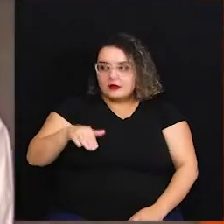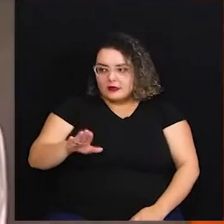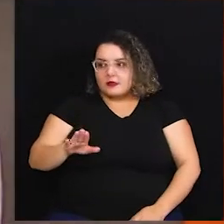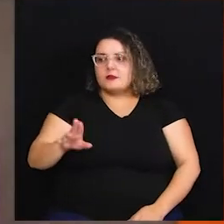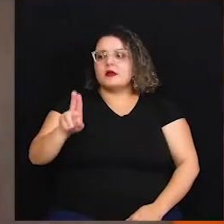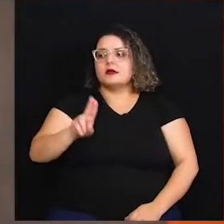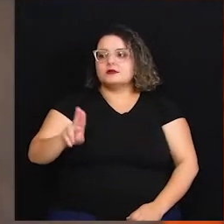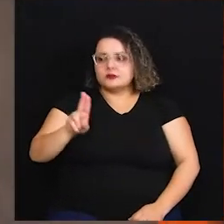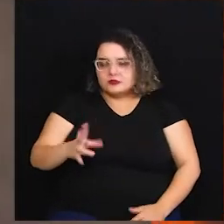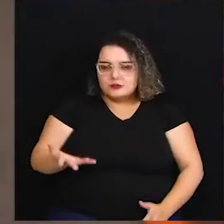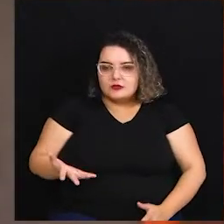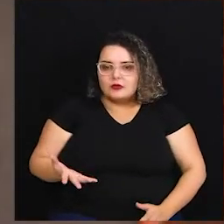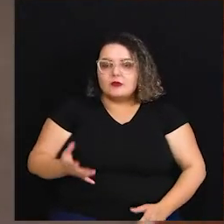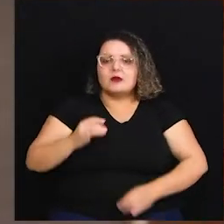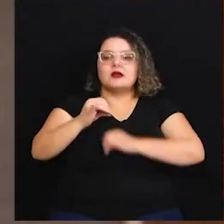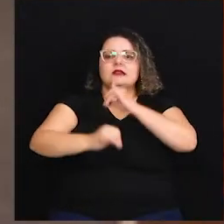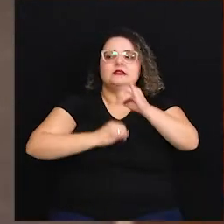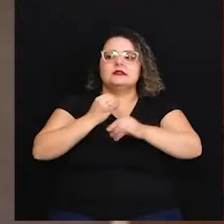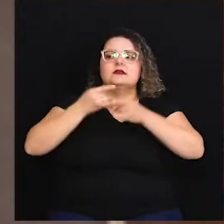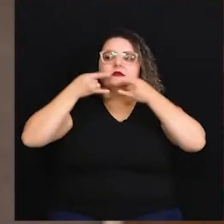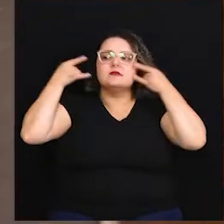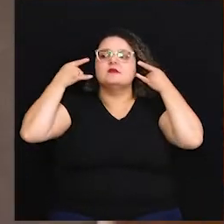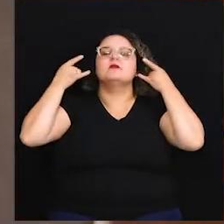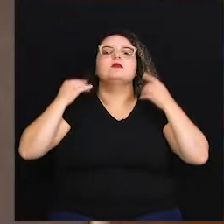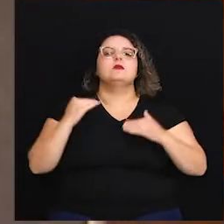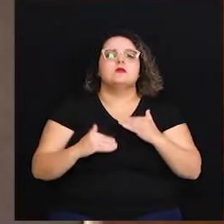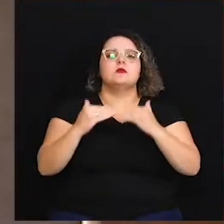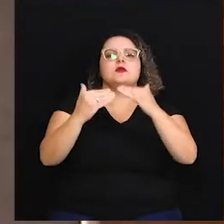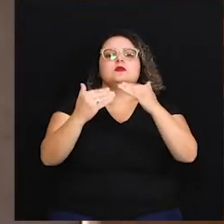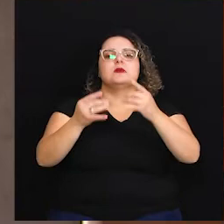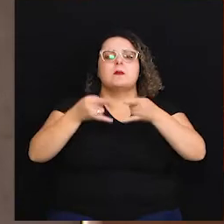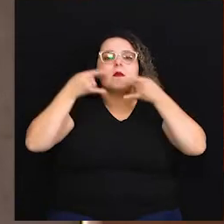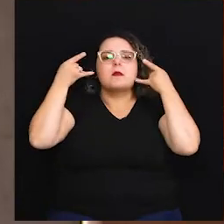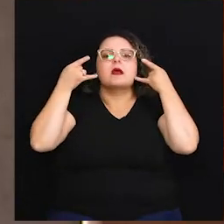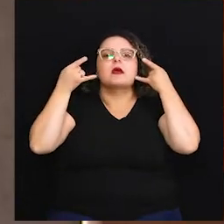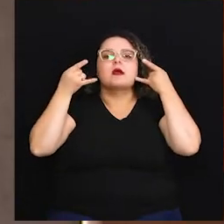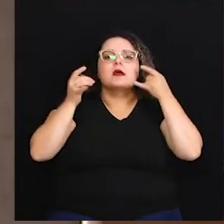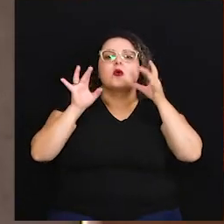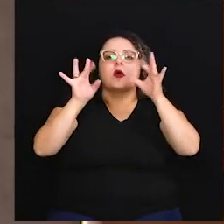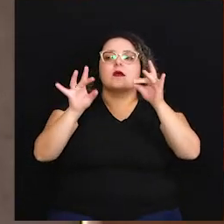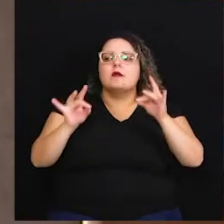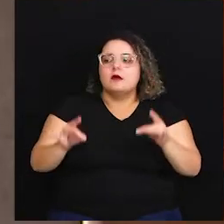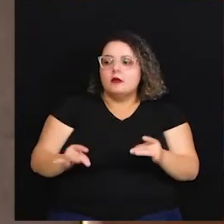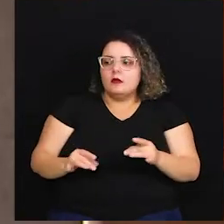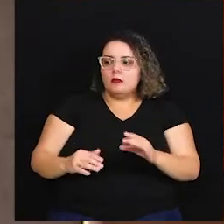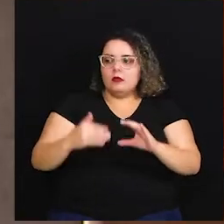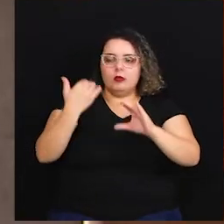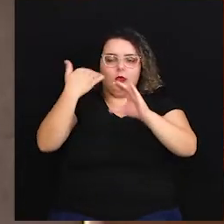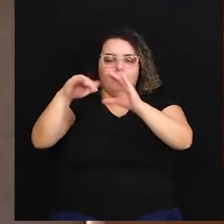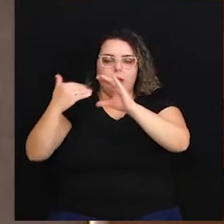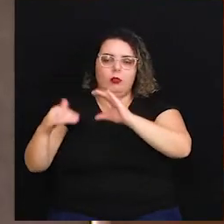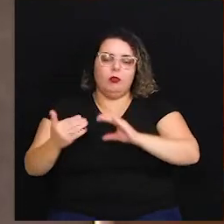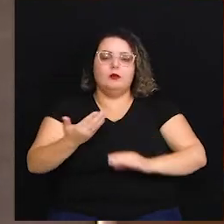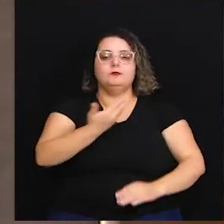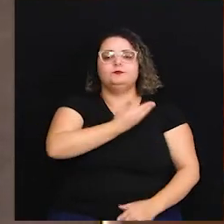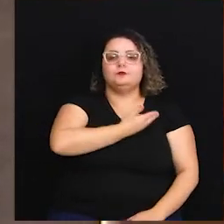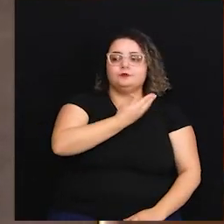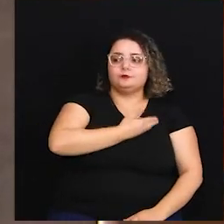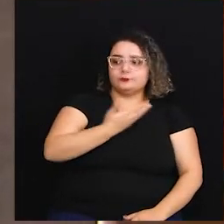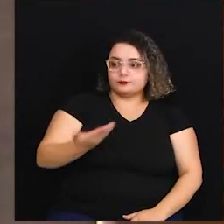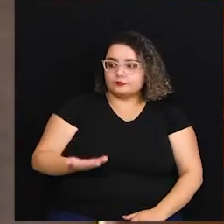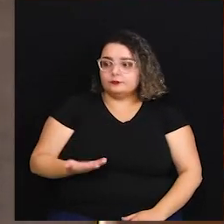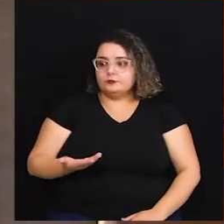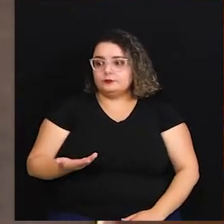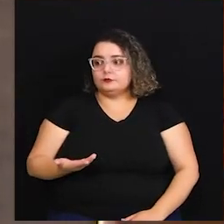Internet. Internet e máscara. O que eu fiz? Vou produzir máscara personalizada. Comecei a mandar para os meus